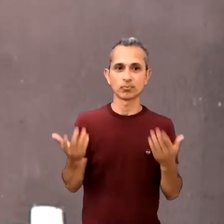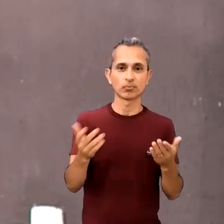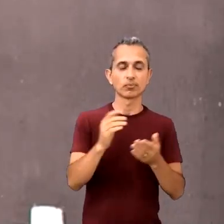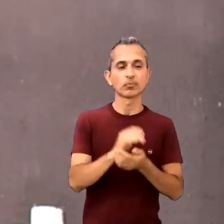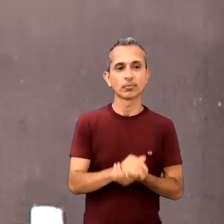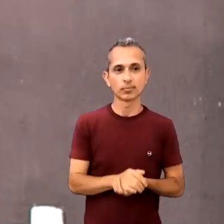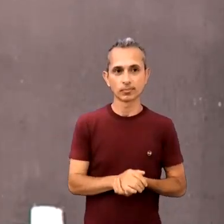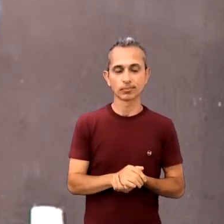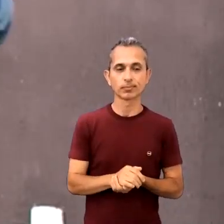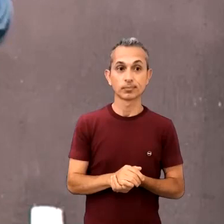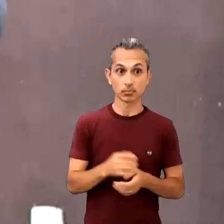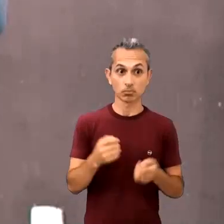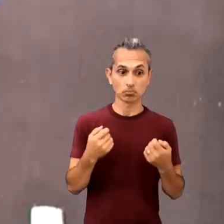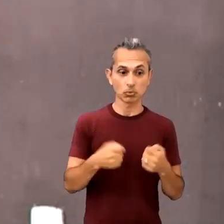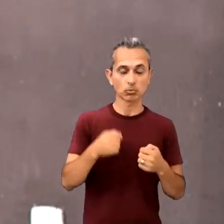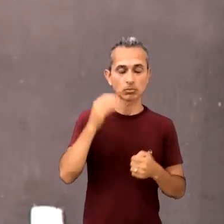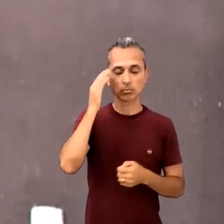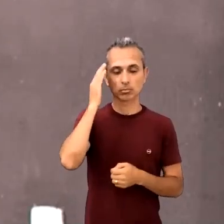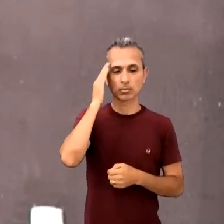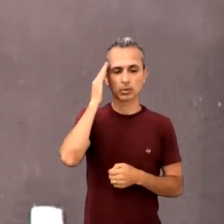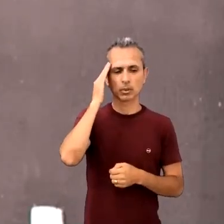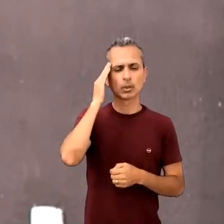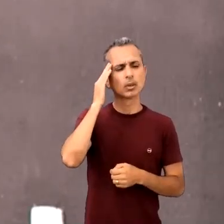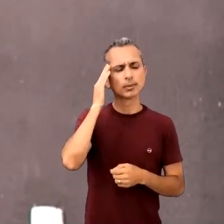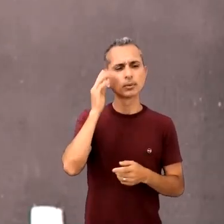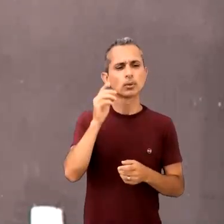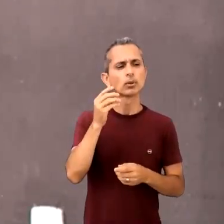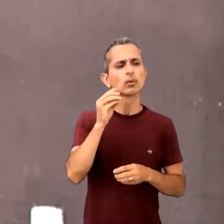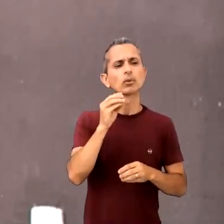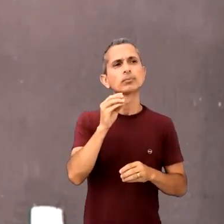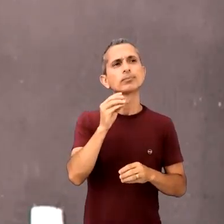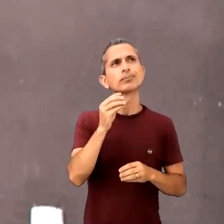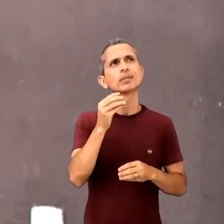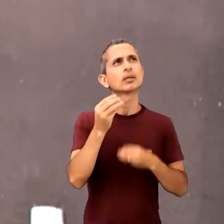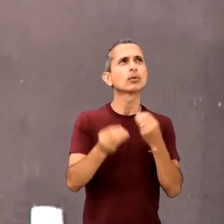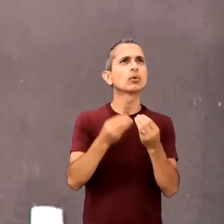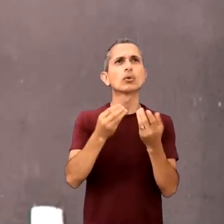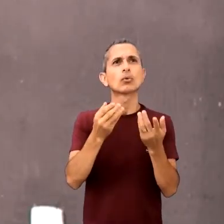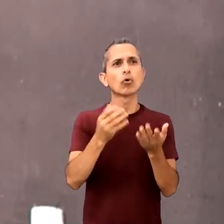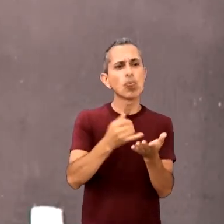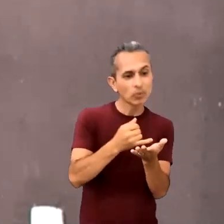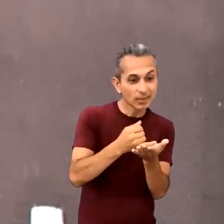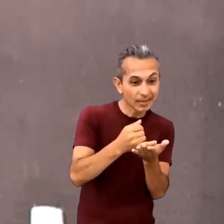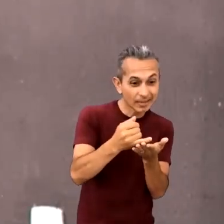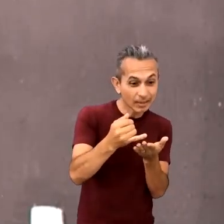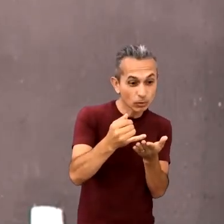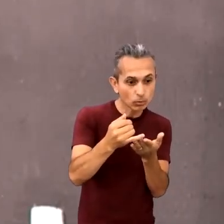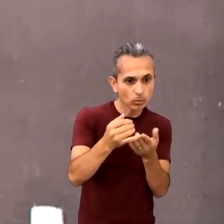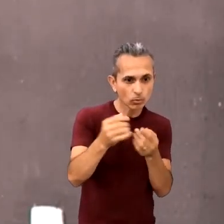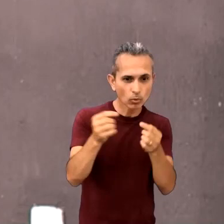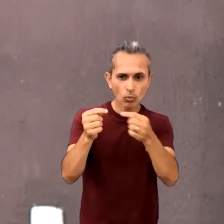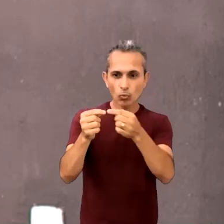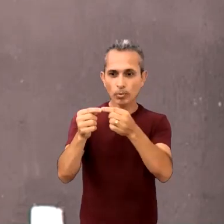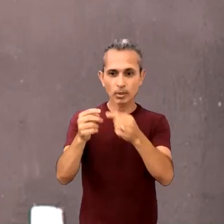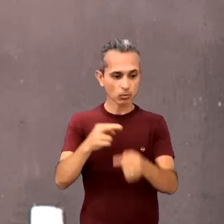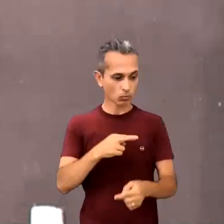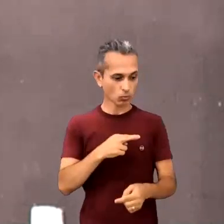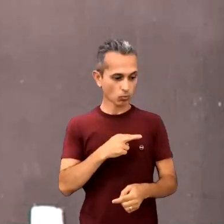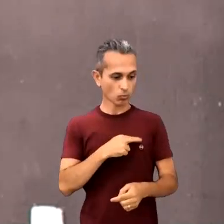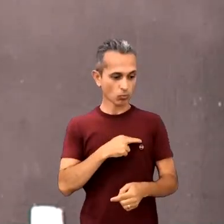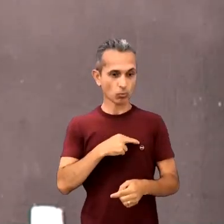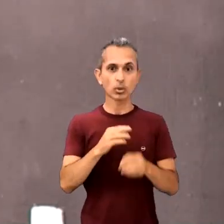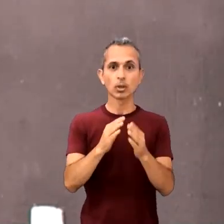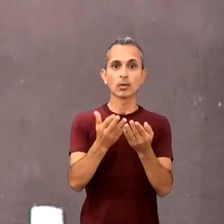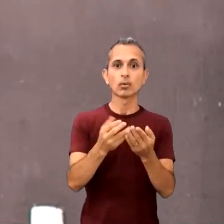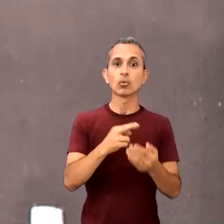Para a gente, então, compreender um pouco do que essa introdução tem a ver com o livro de Ruth, abram